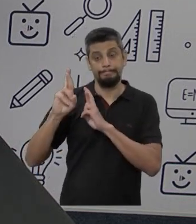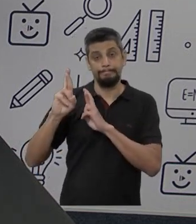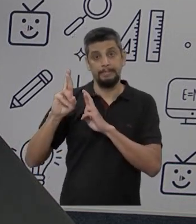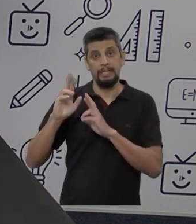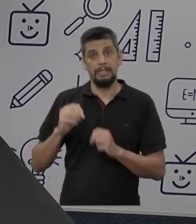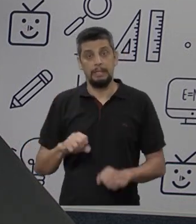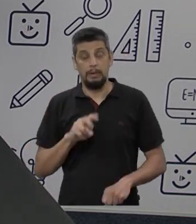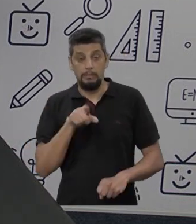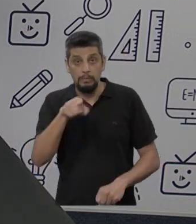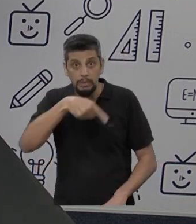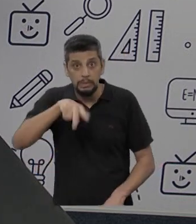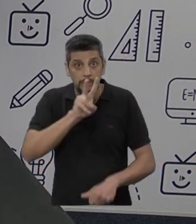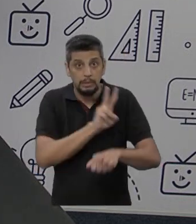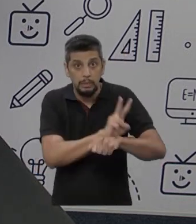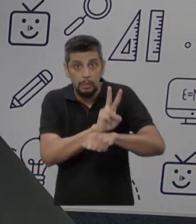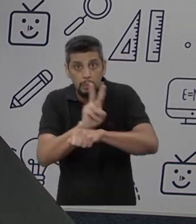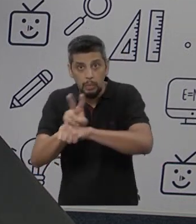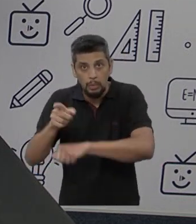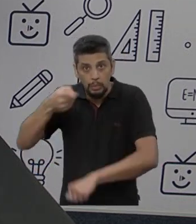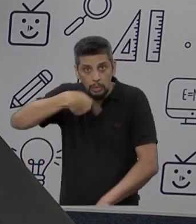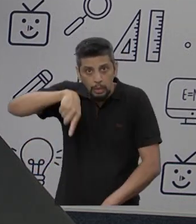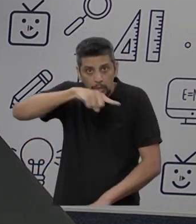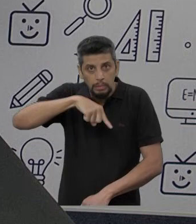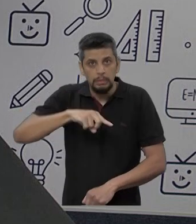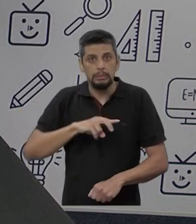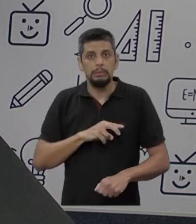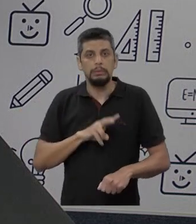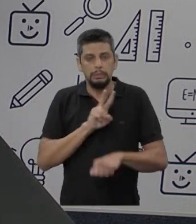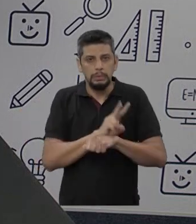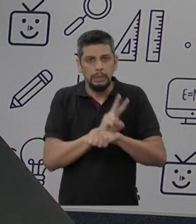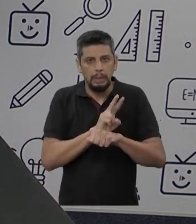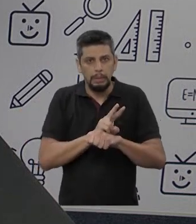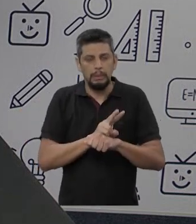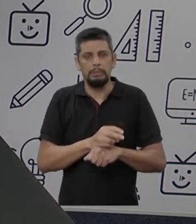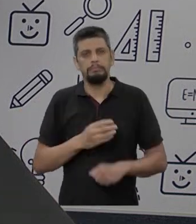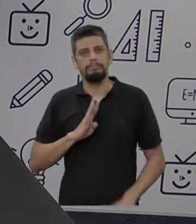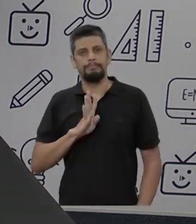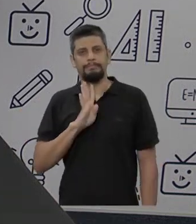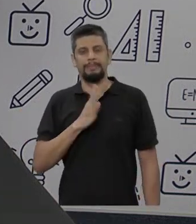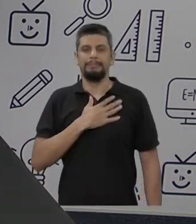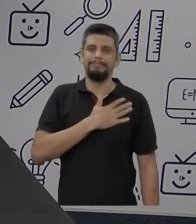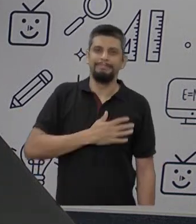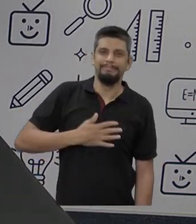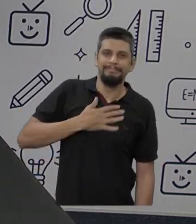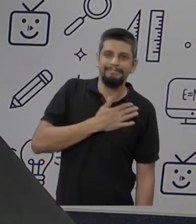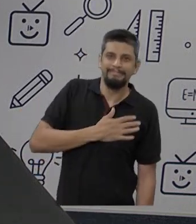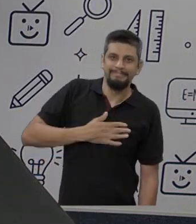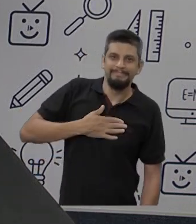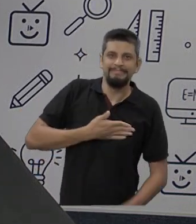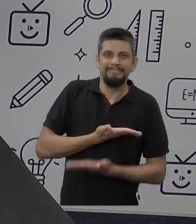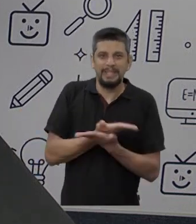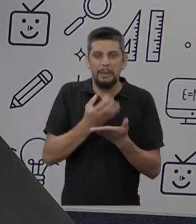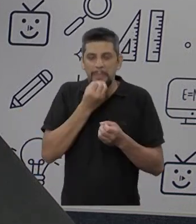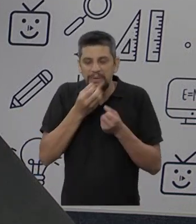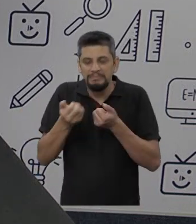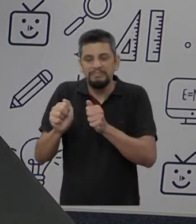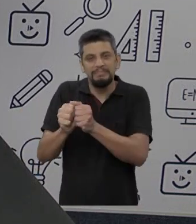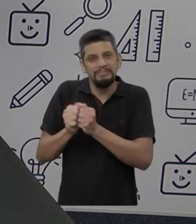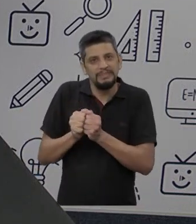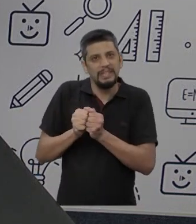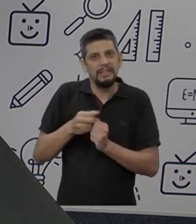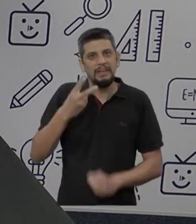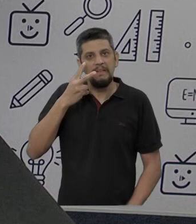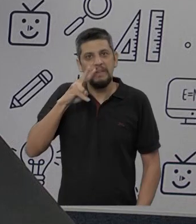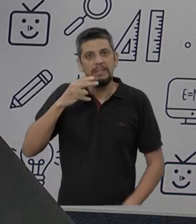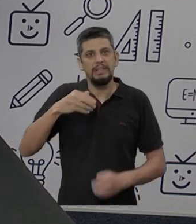bem? Enquanto isso, se cuide. Nós vamos ficando por aqui. Foi um prazer estar com vocês. Obrigada pela